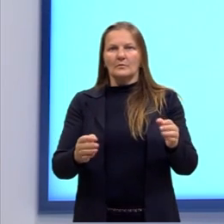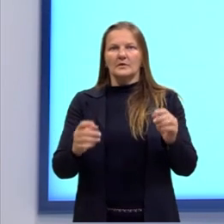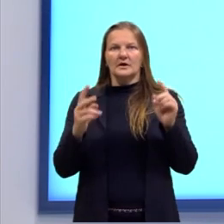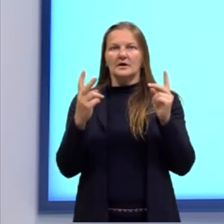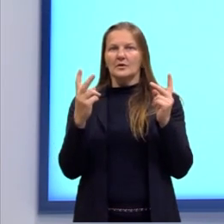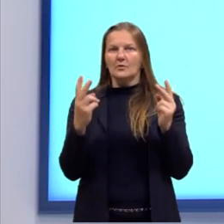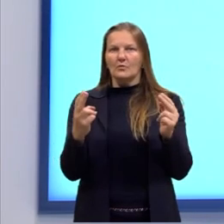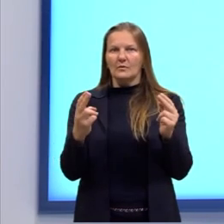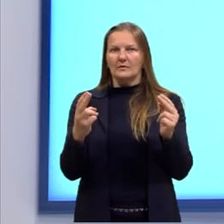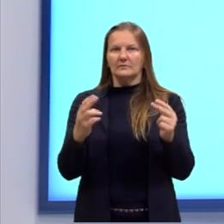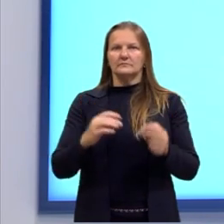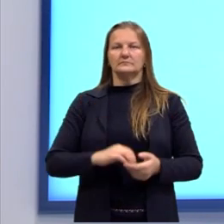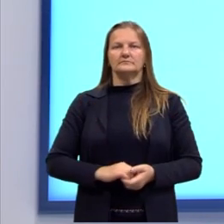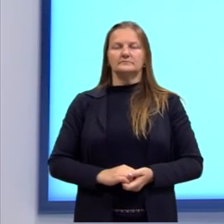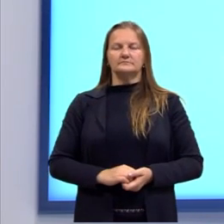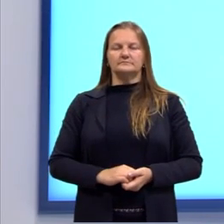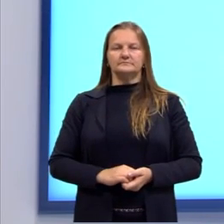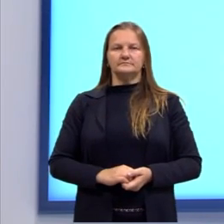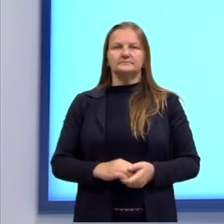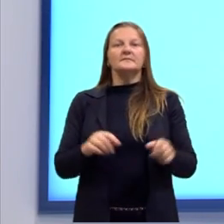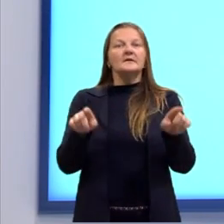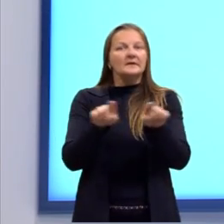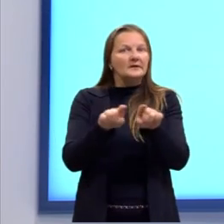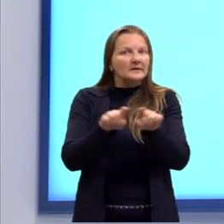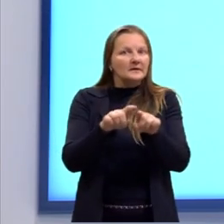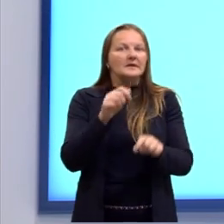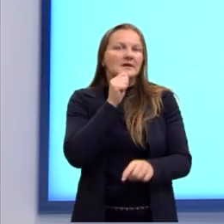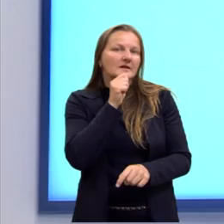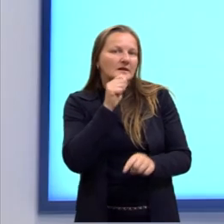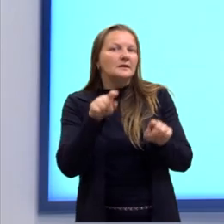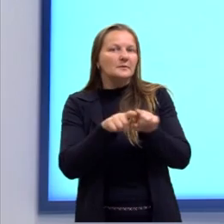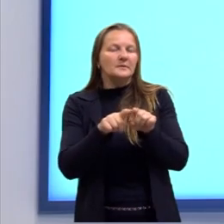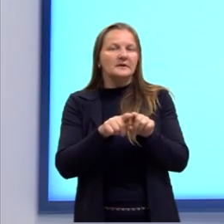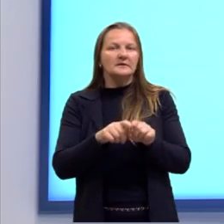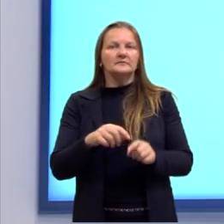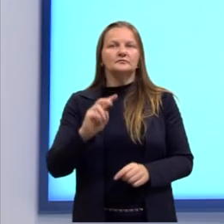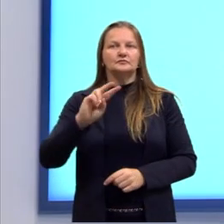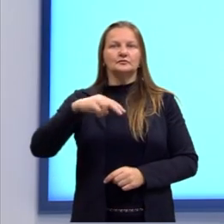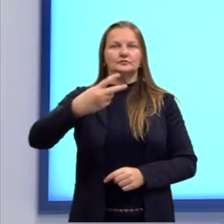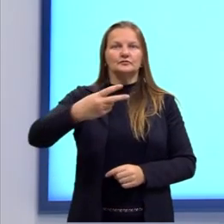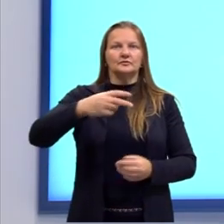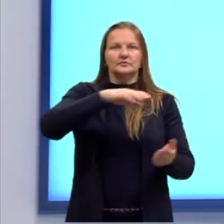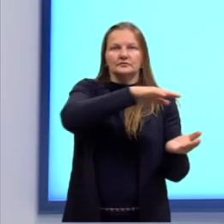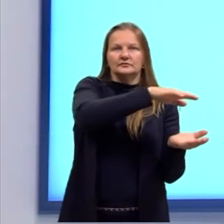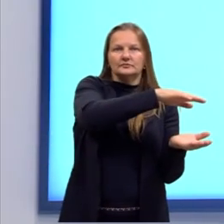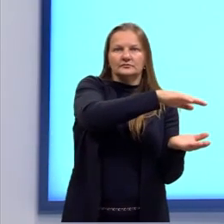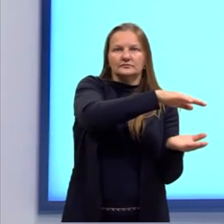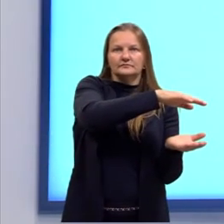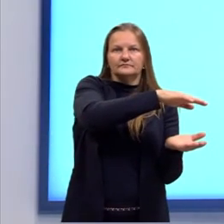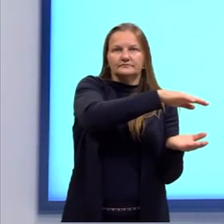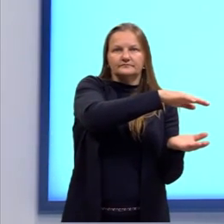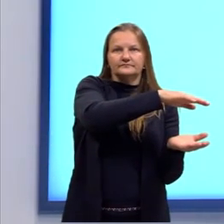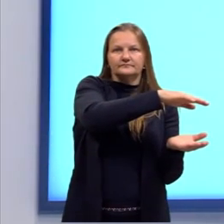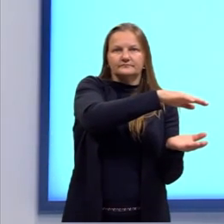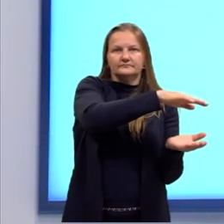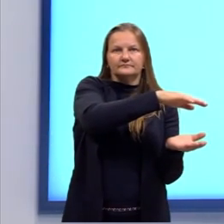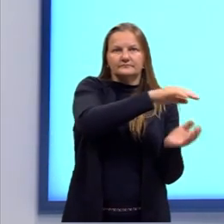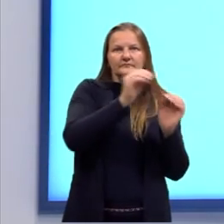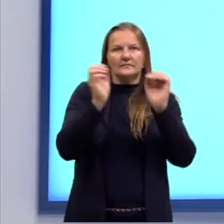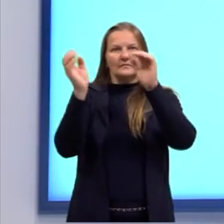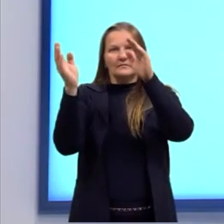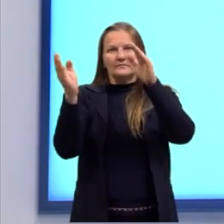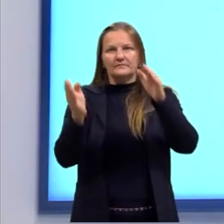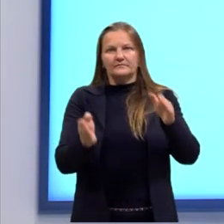e congruentes assim como os outros dois lados opostos né então seria o